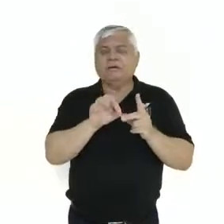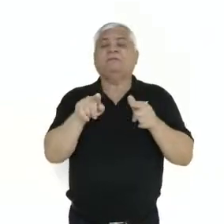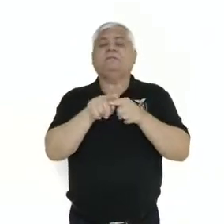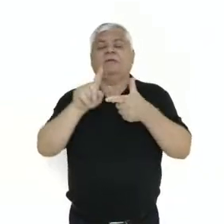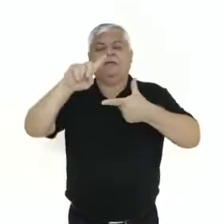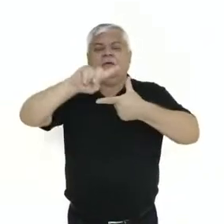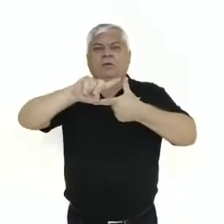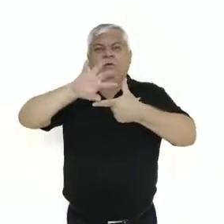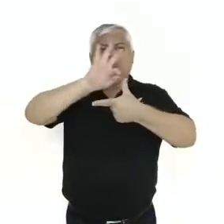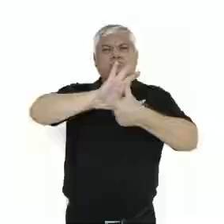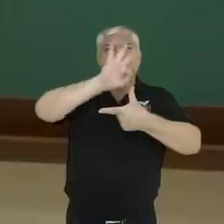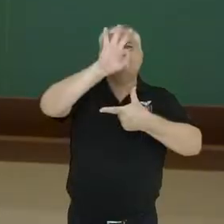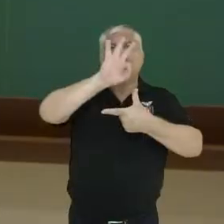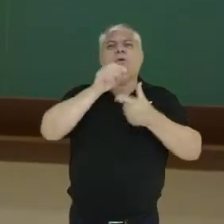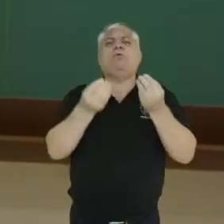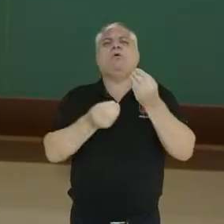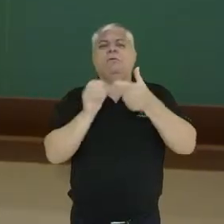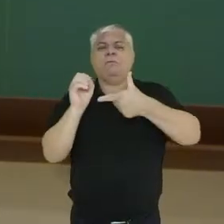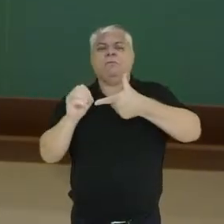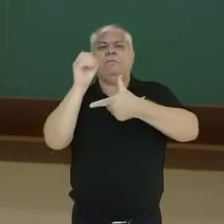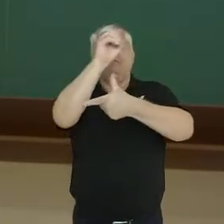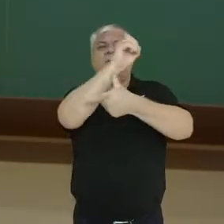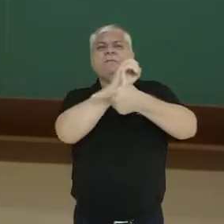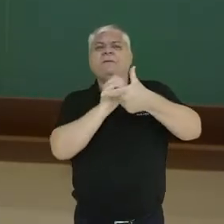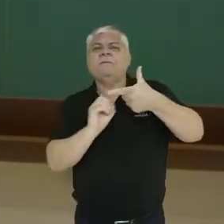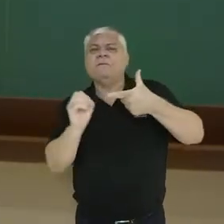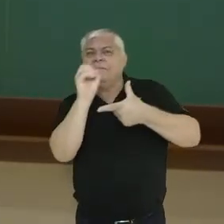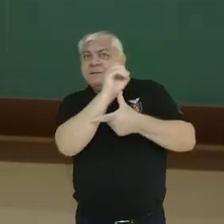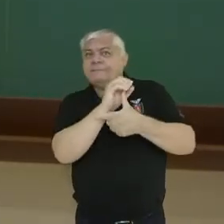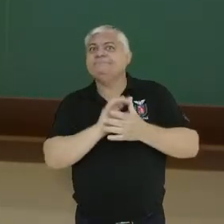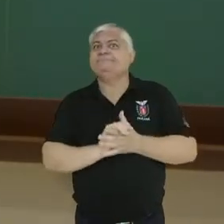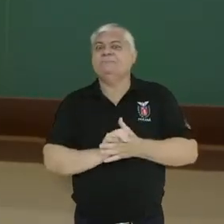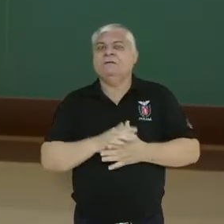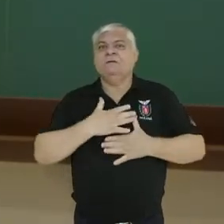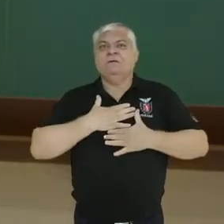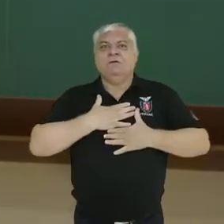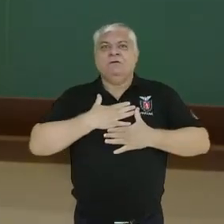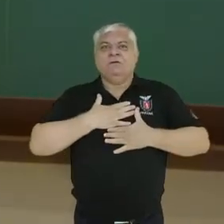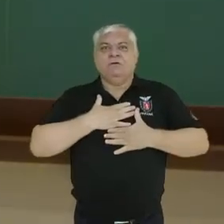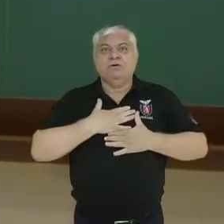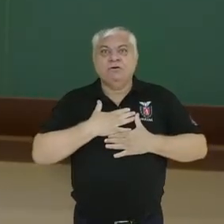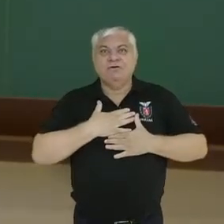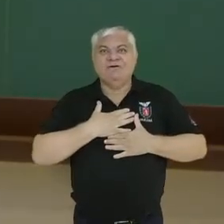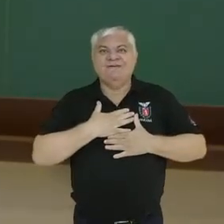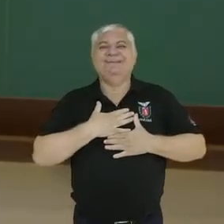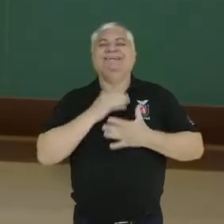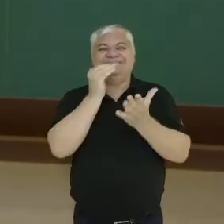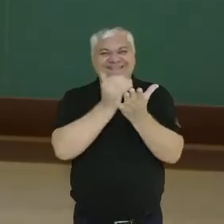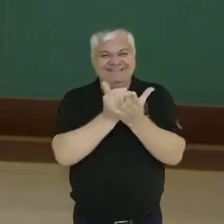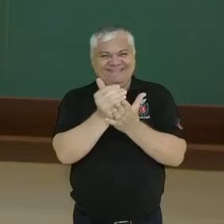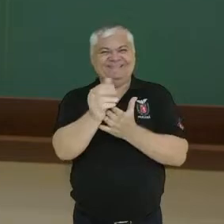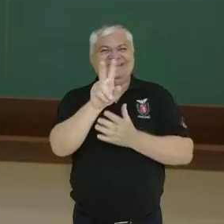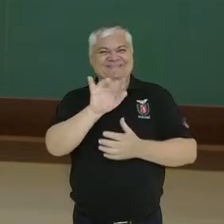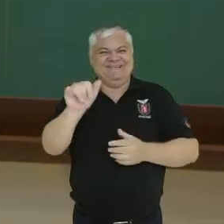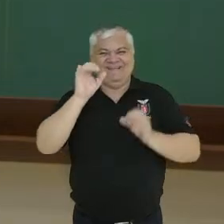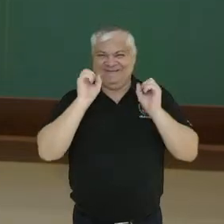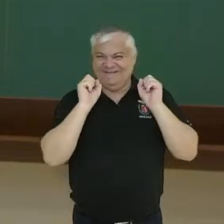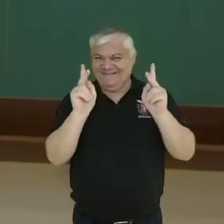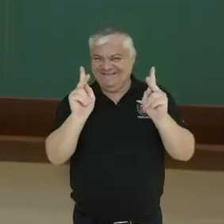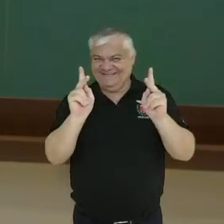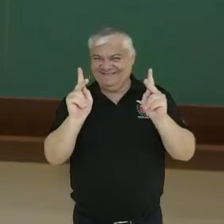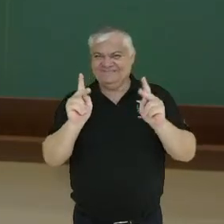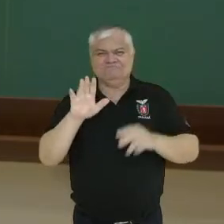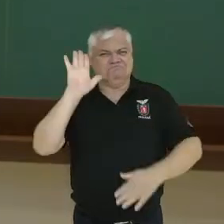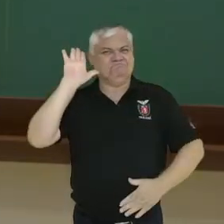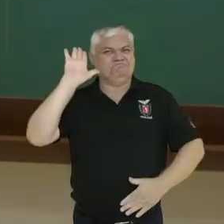triângulo equilátero com as medidas dos seus lados. Respira fundo que a gente já vê cada uma dessas coisas, ok?